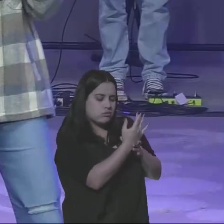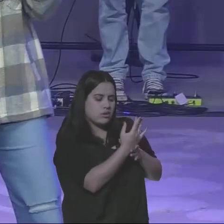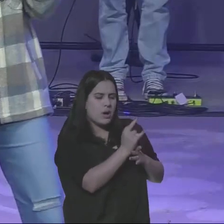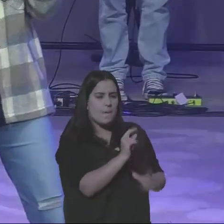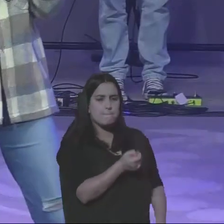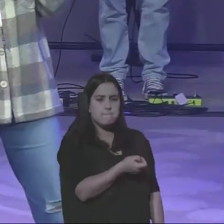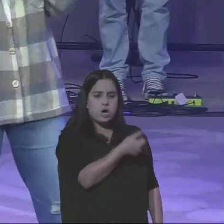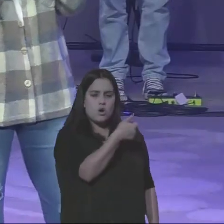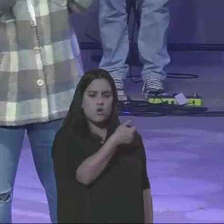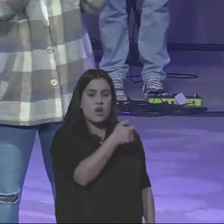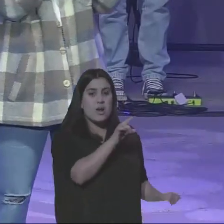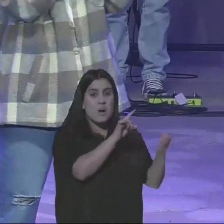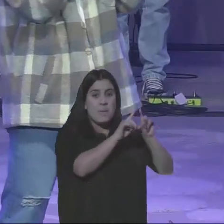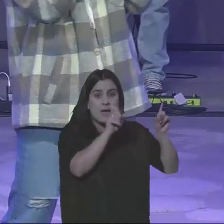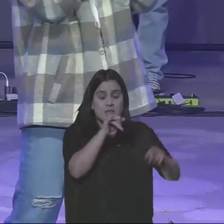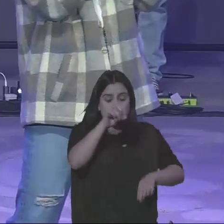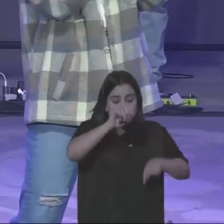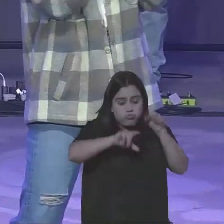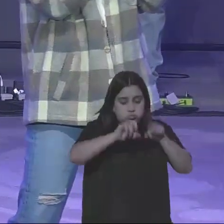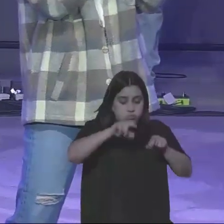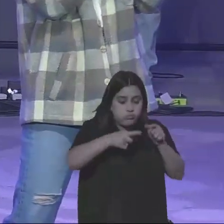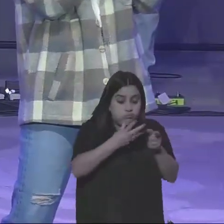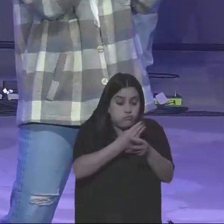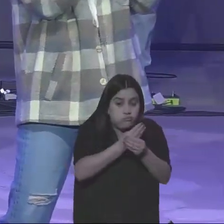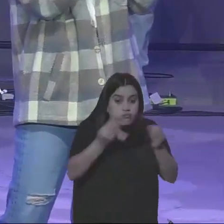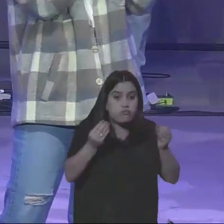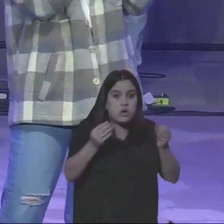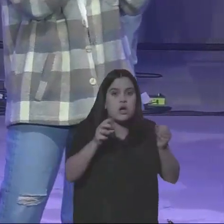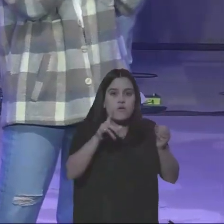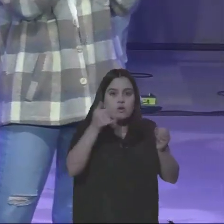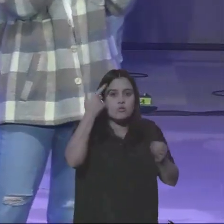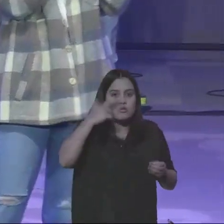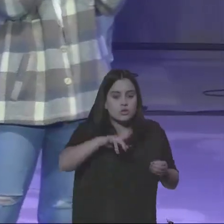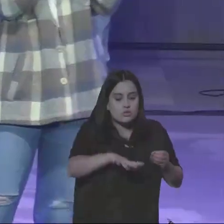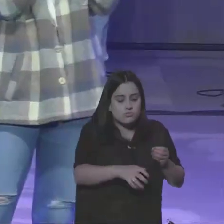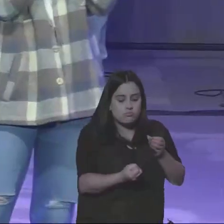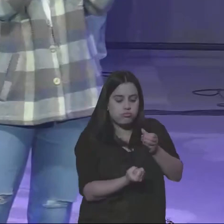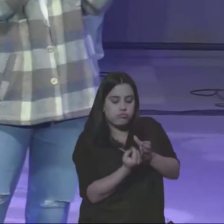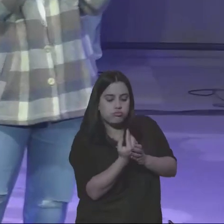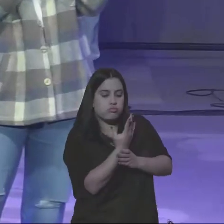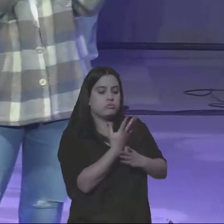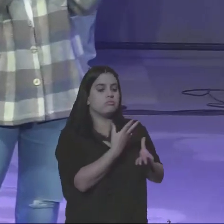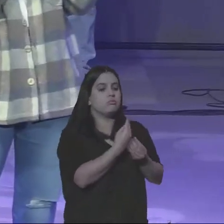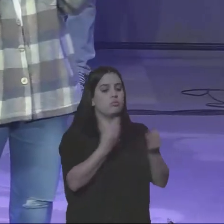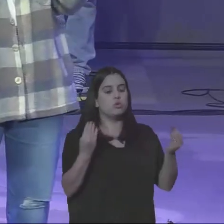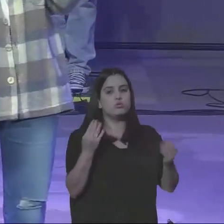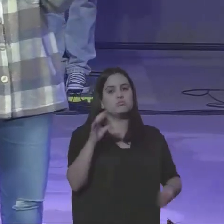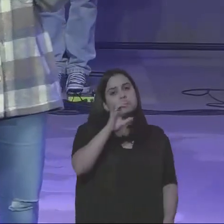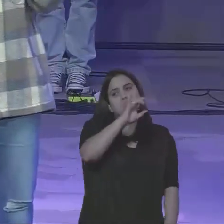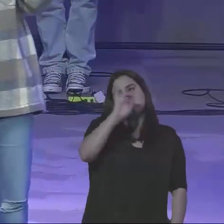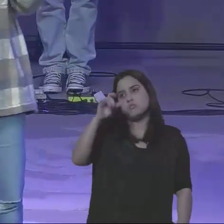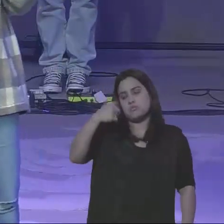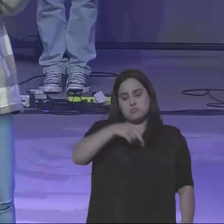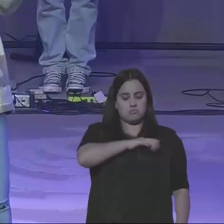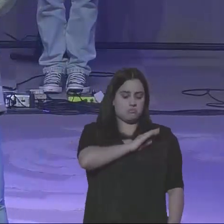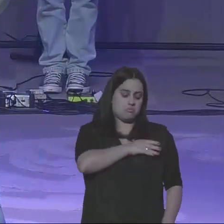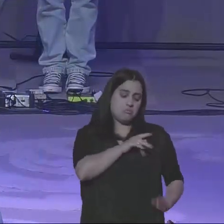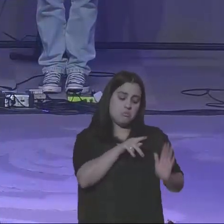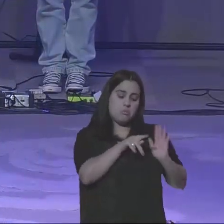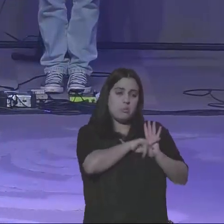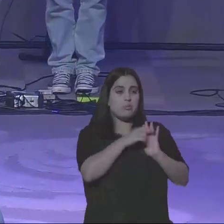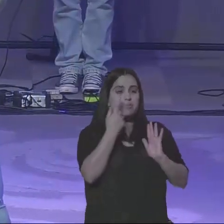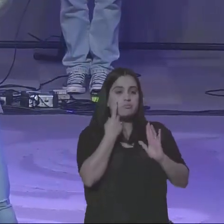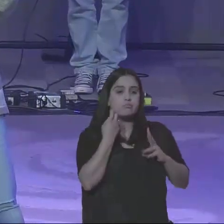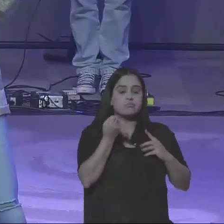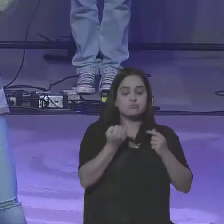fartura obtém uma colheita farta. Cada um deve decidir em seu coração quanto dar. Não contribuam com